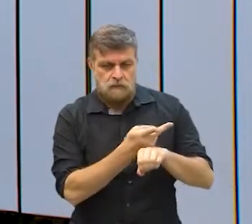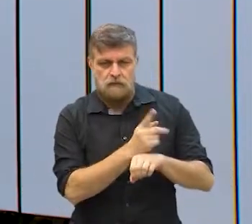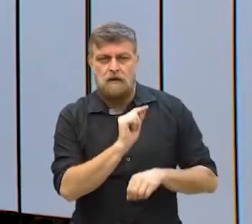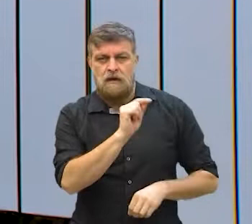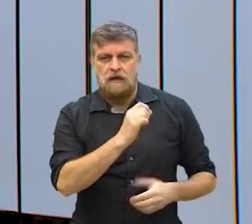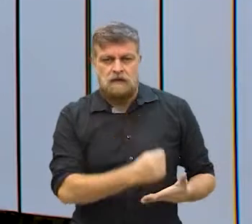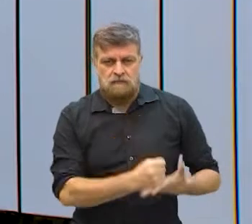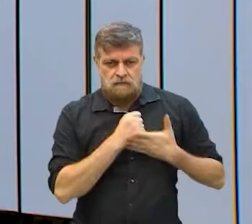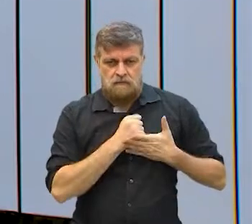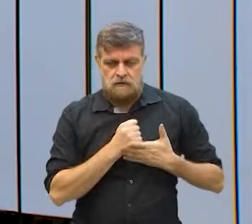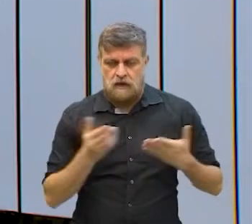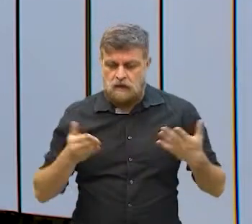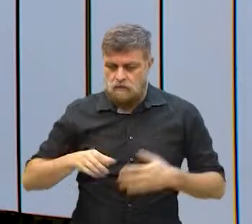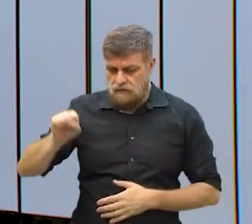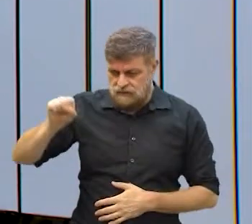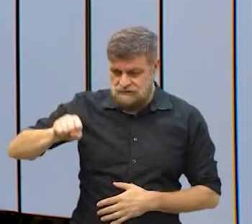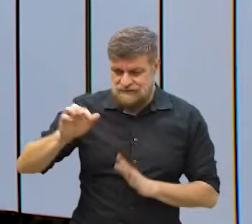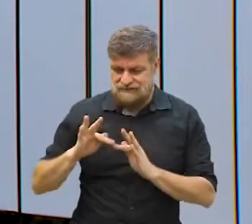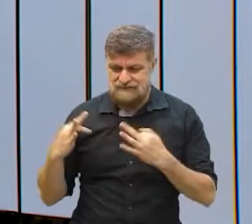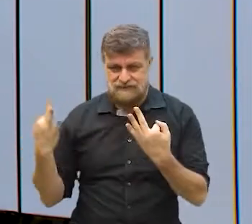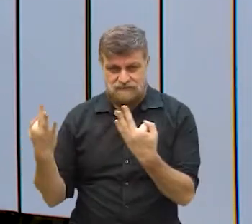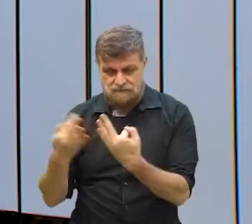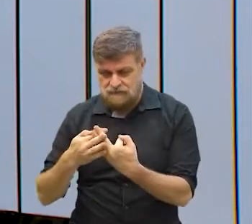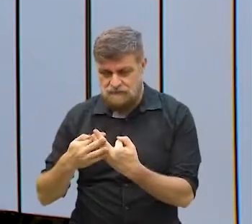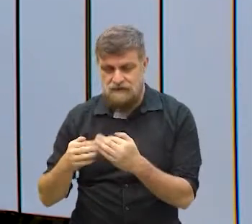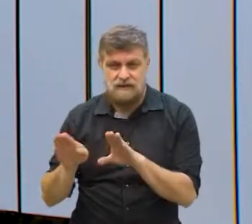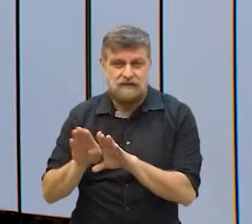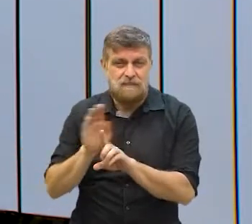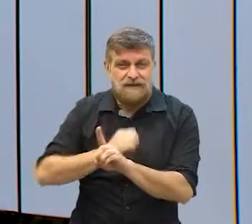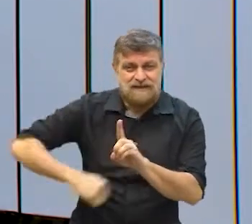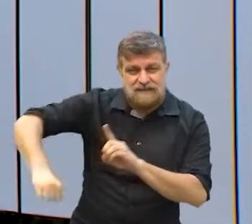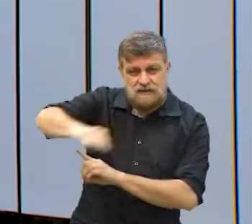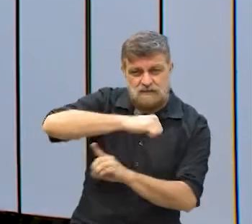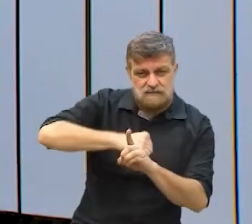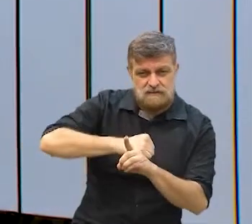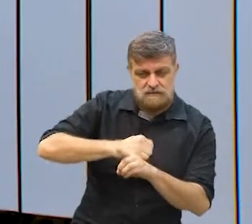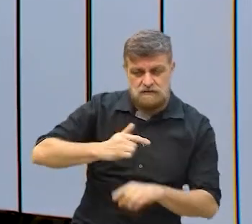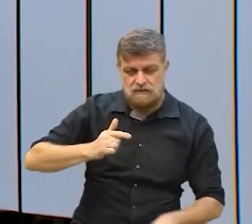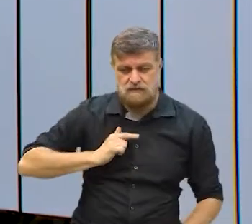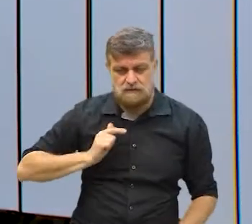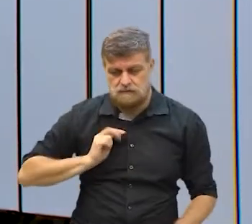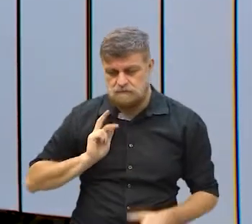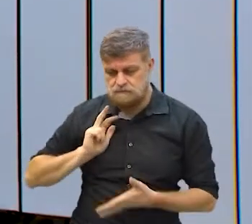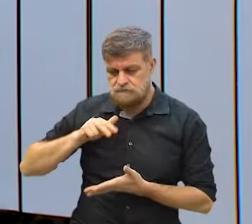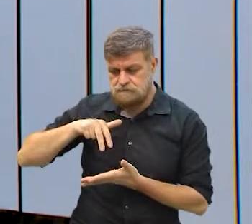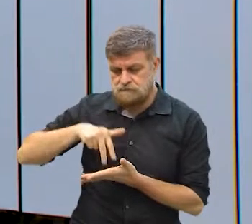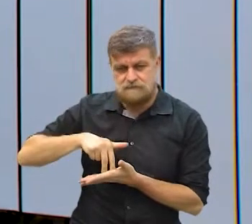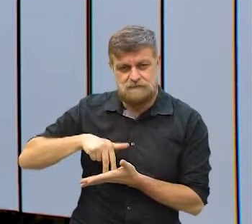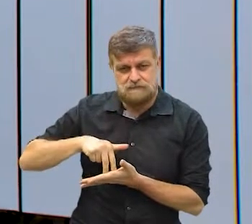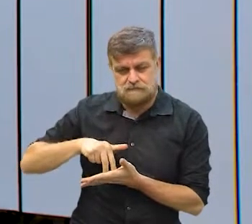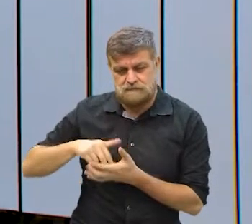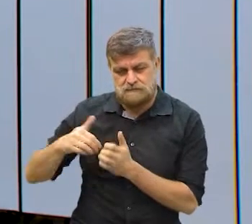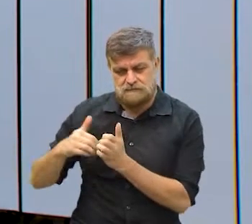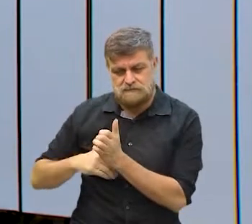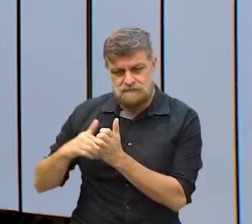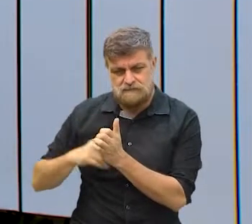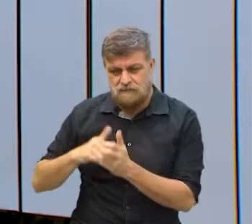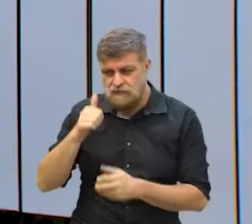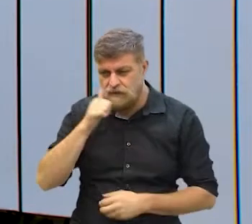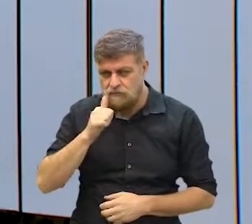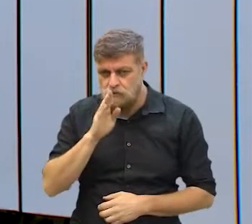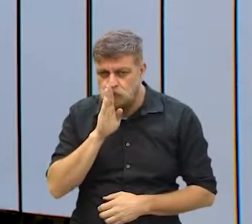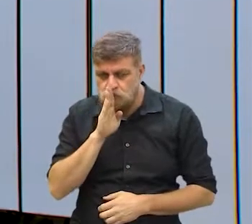gente correu atrás de quem podia nos ajudar. E agora sim, dentro da família, dentro de uma sociedade, você se enquadra assim, é